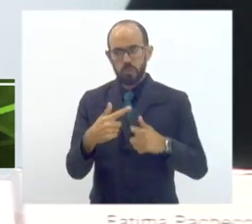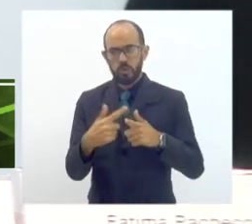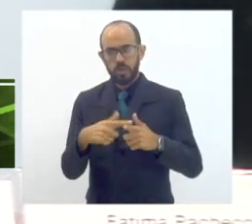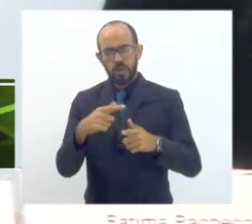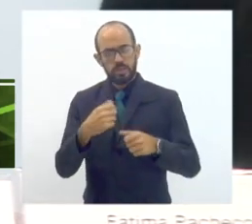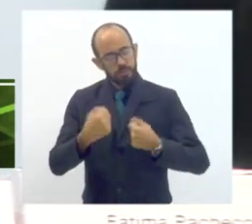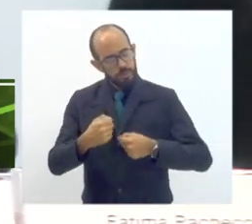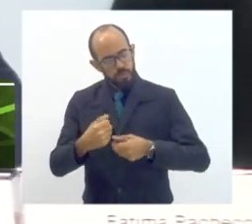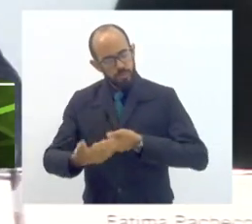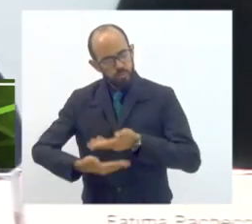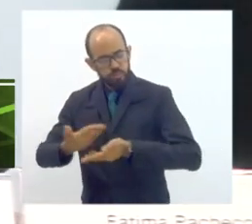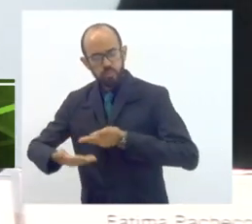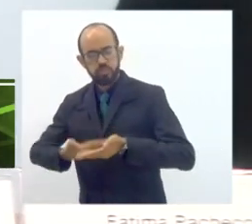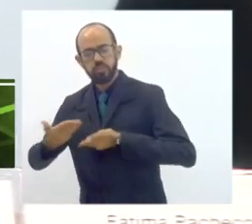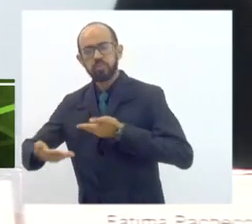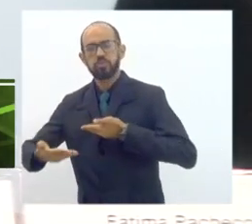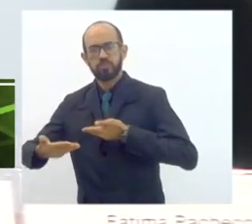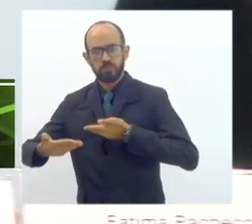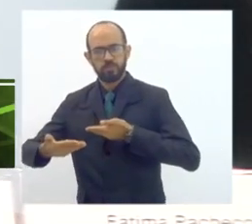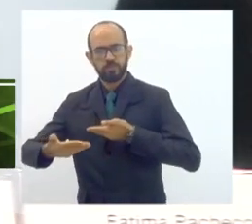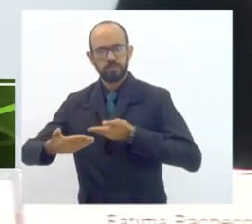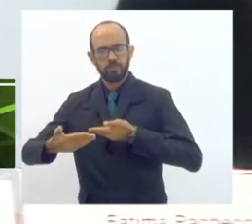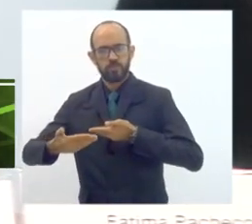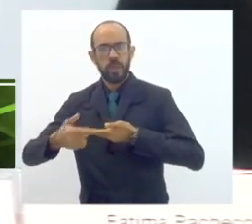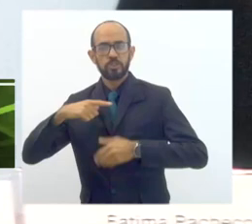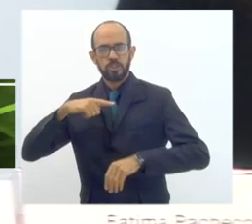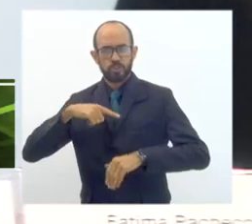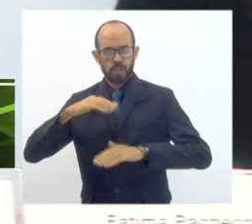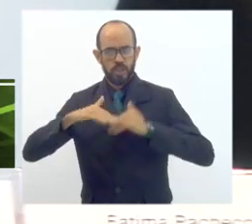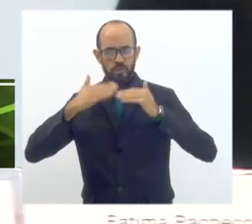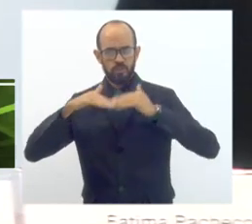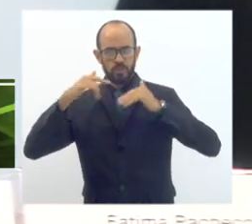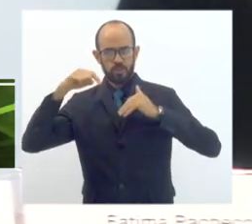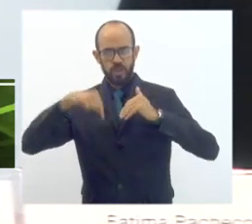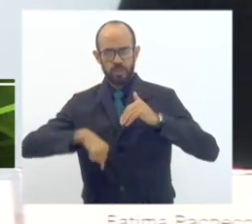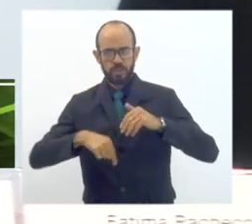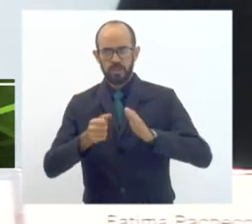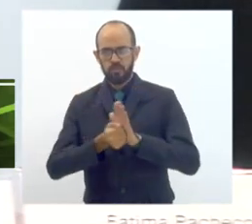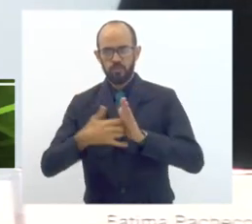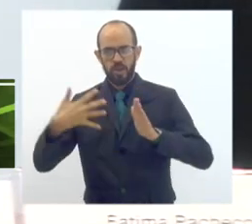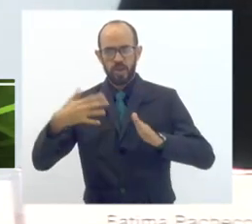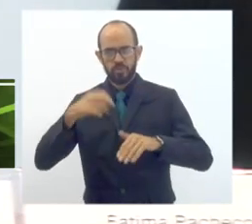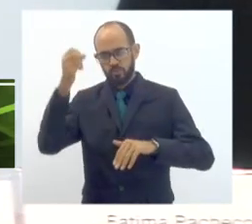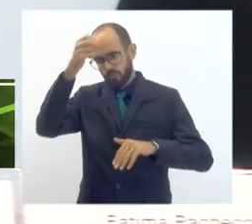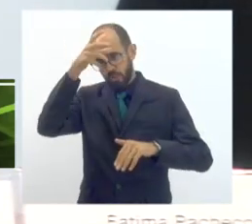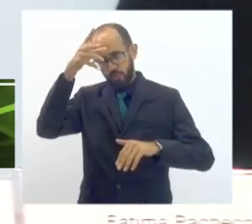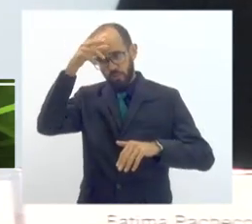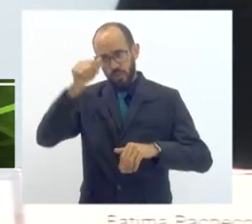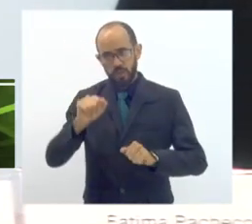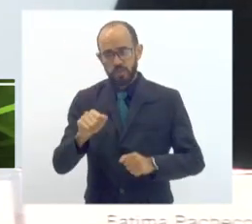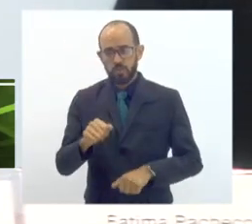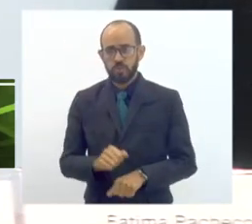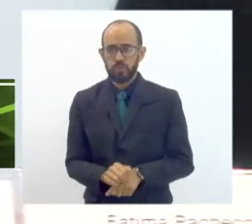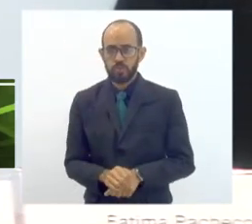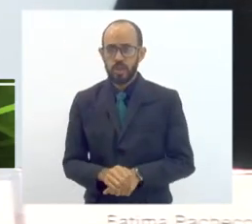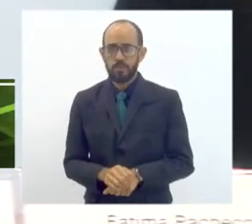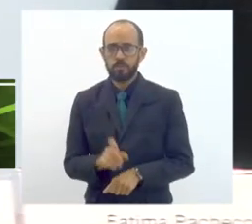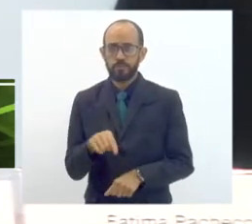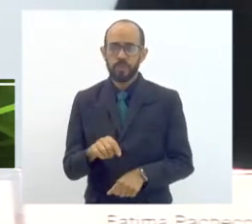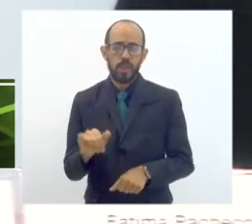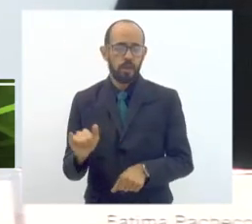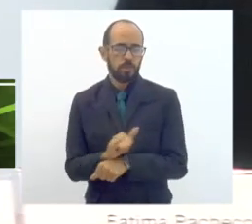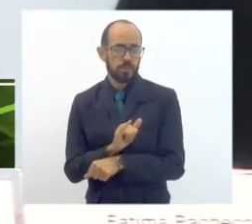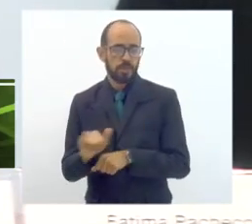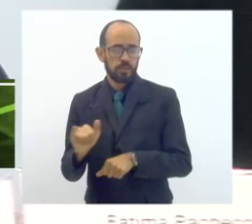envolver. Hoje aqui está se mostrando um grande avanço. Vários prefeitos aqui presentes. Isso aqui é uma forma de mostrar